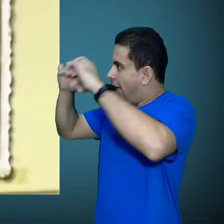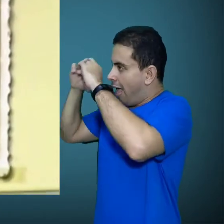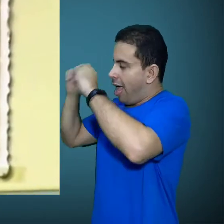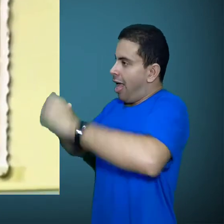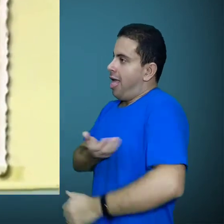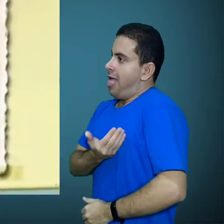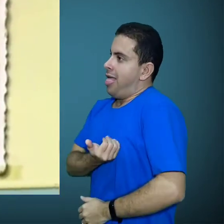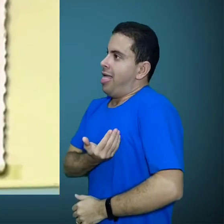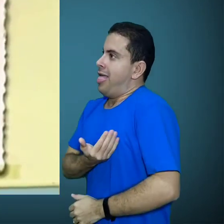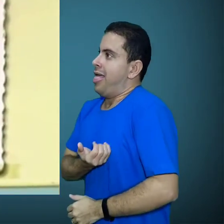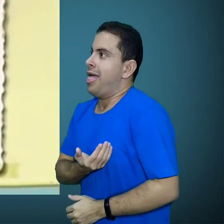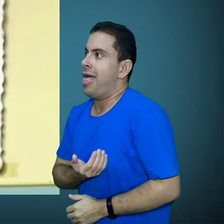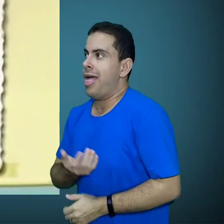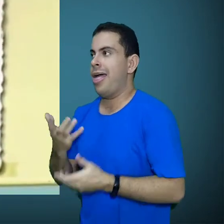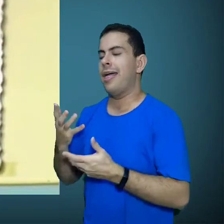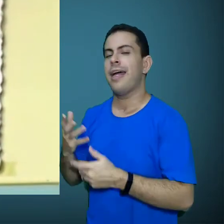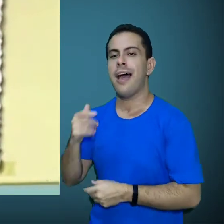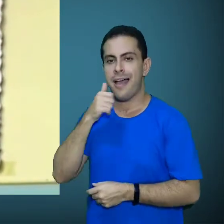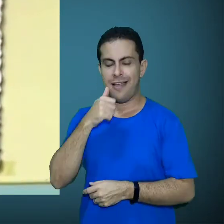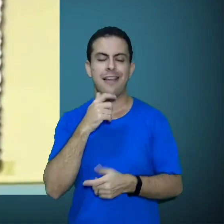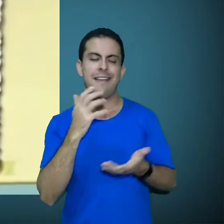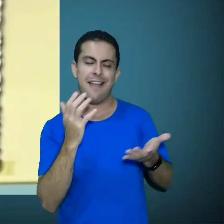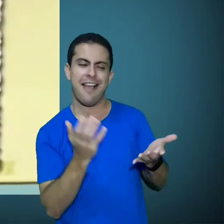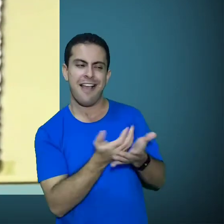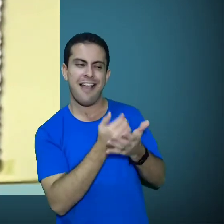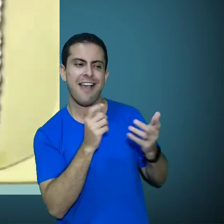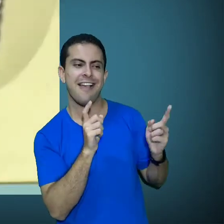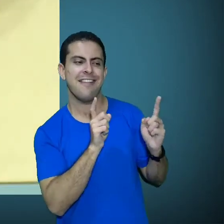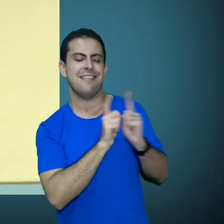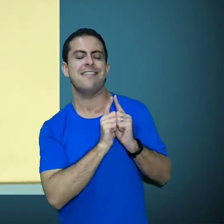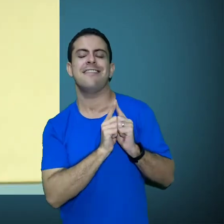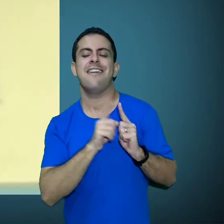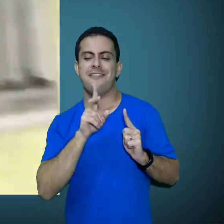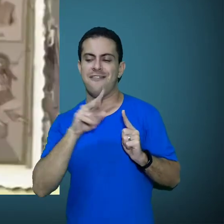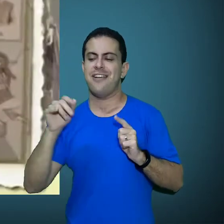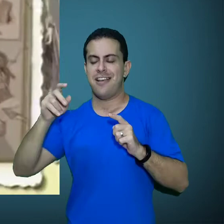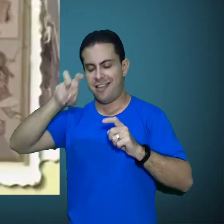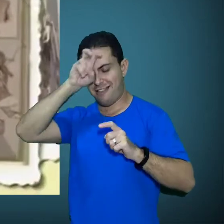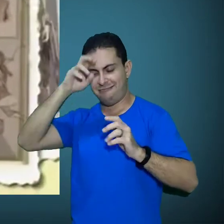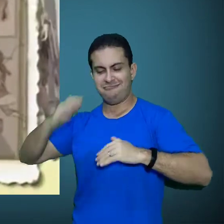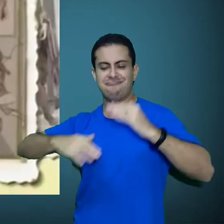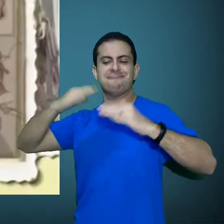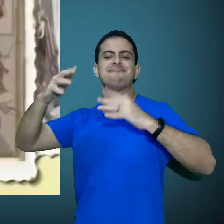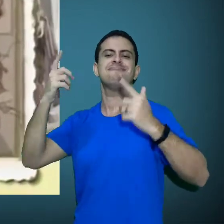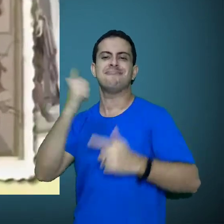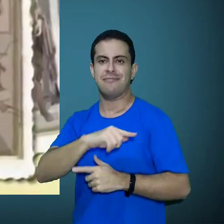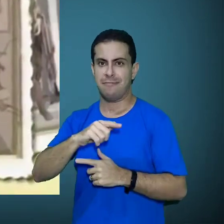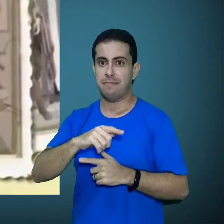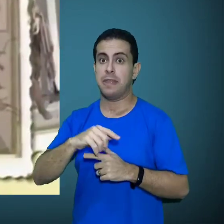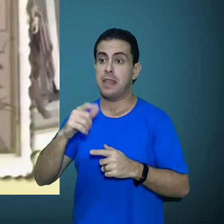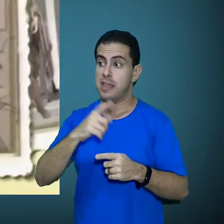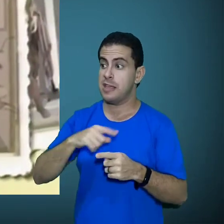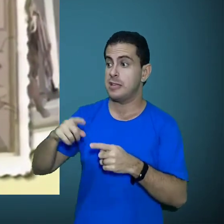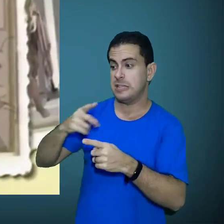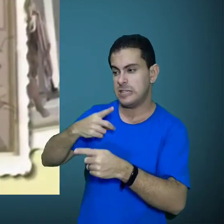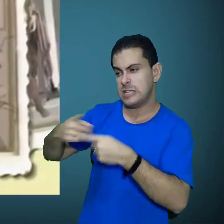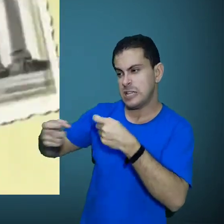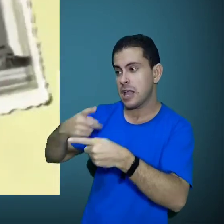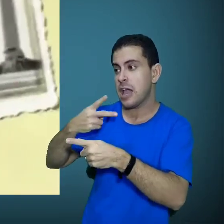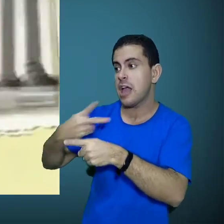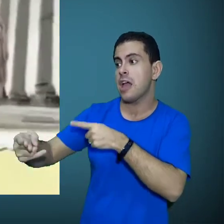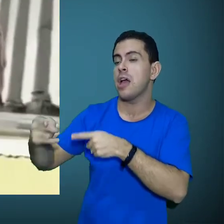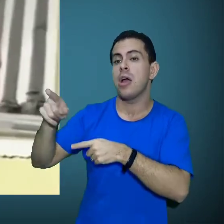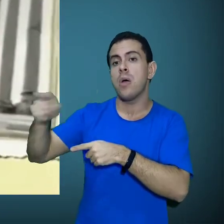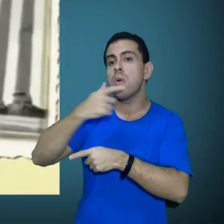Ela acreditava que o amor deles traria de volta o esplendor do Egito. Marco Antônio e Cleópatra estavam em guerra contra o